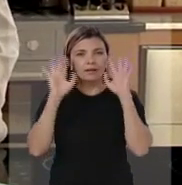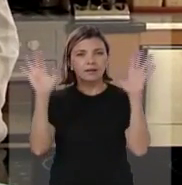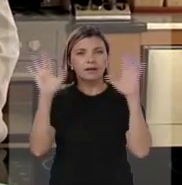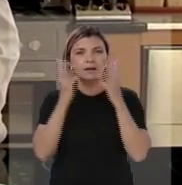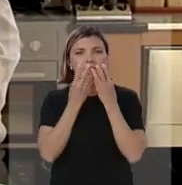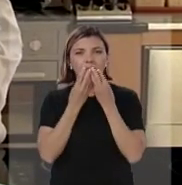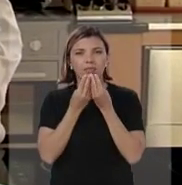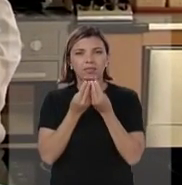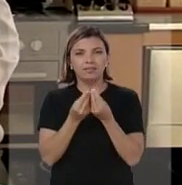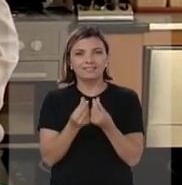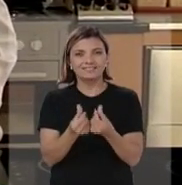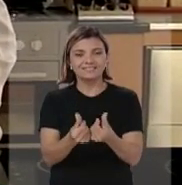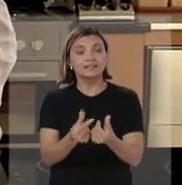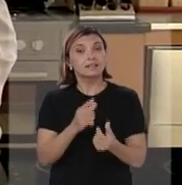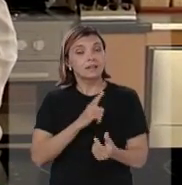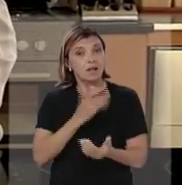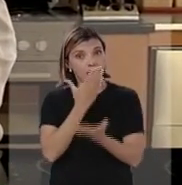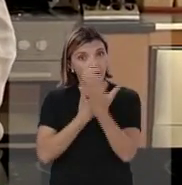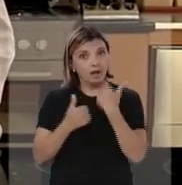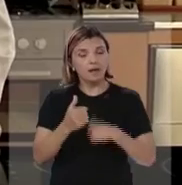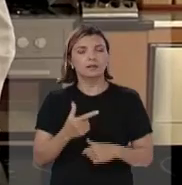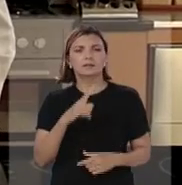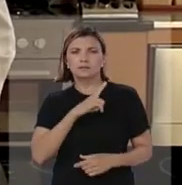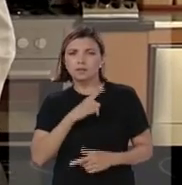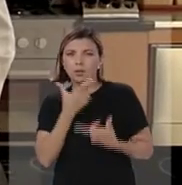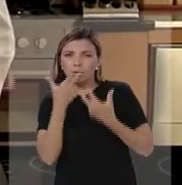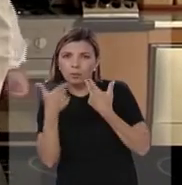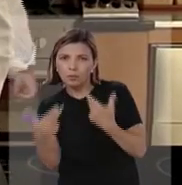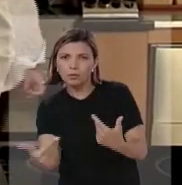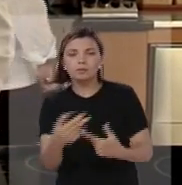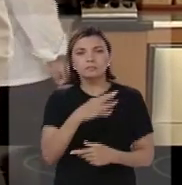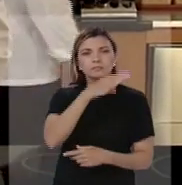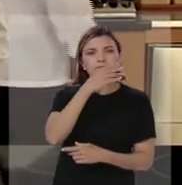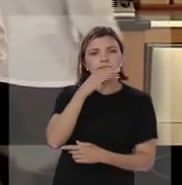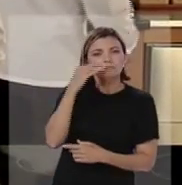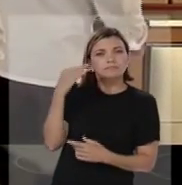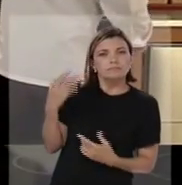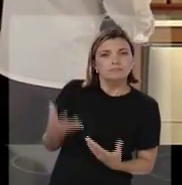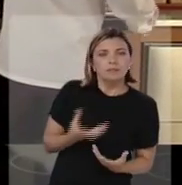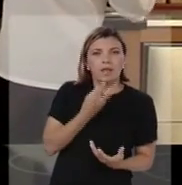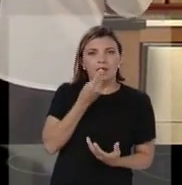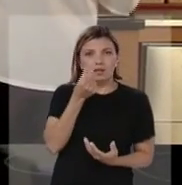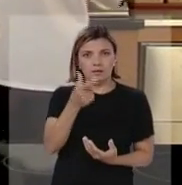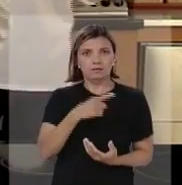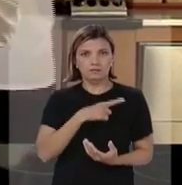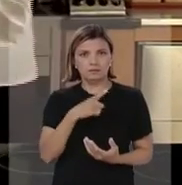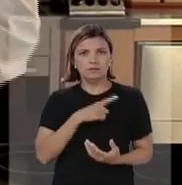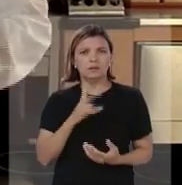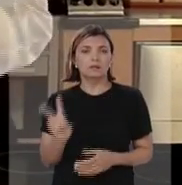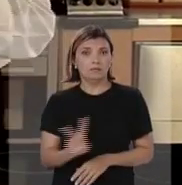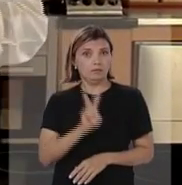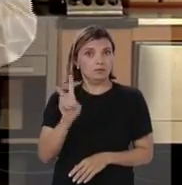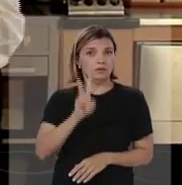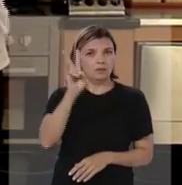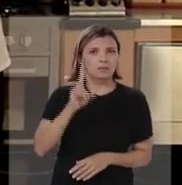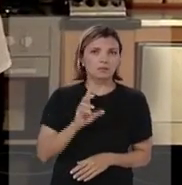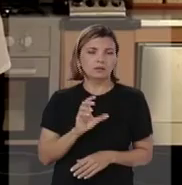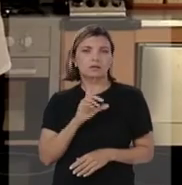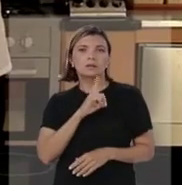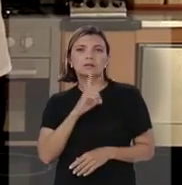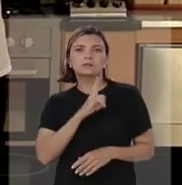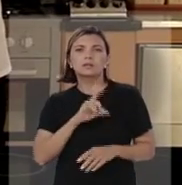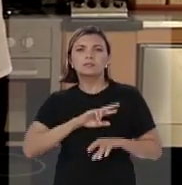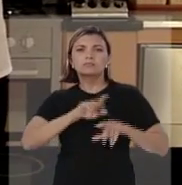Só de pensar em tudo isso dá água na boca. Essa é uma refeição cheia de cor, sabor e aroma. Esse é um prato lotado de vitaminas,